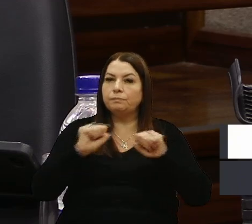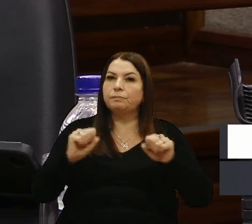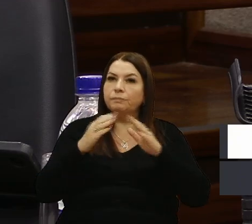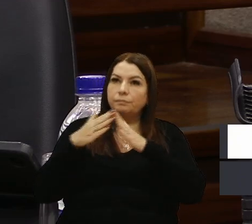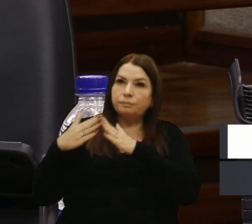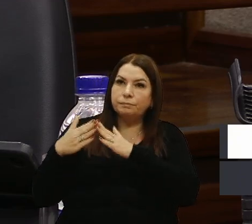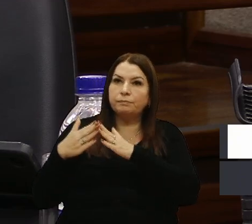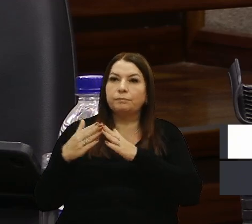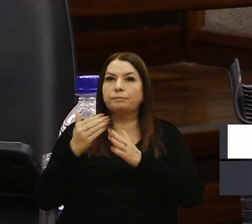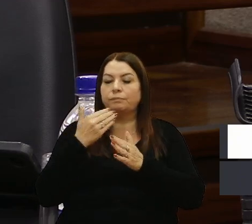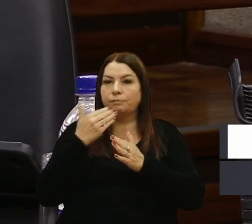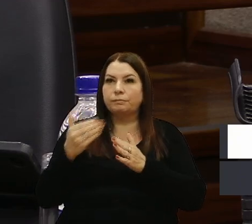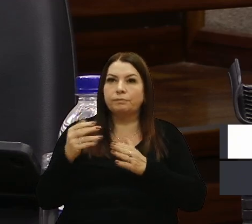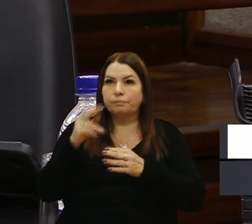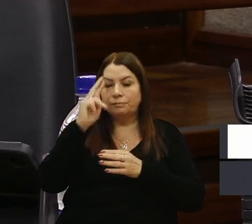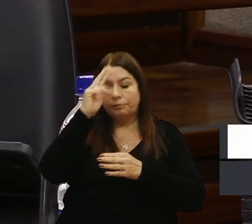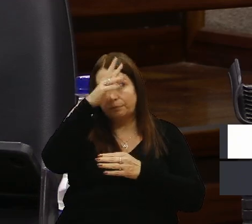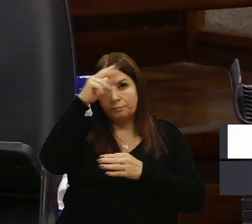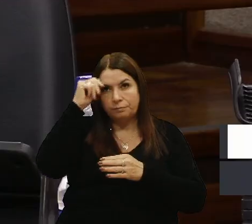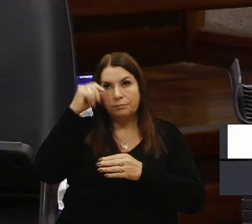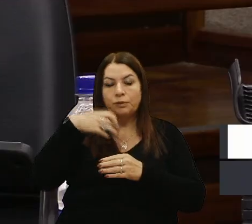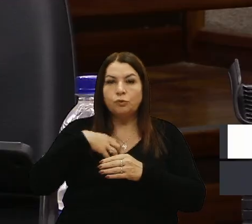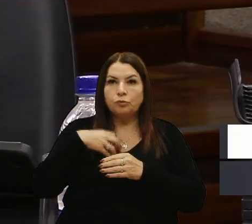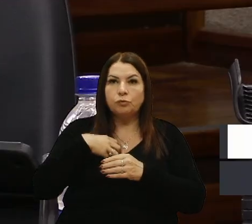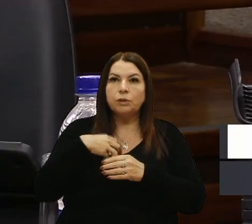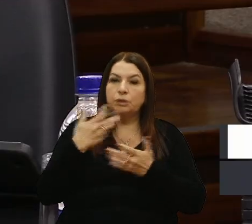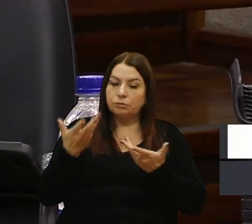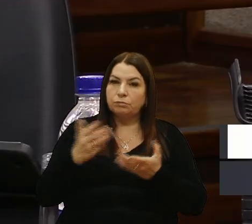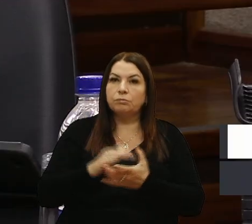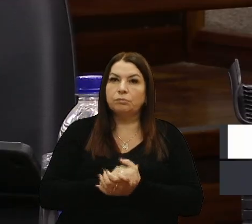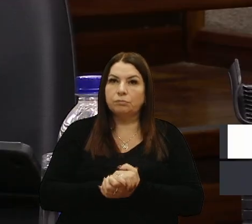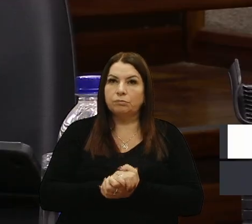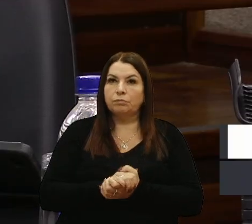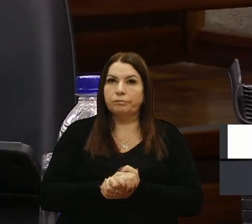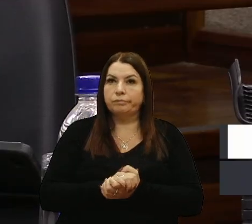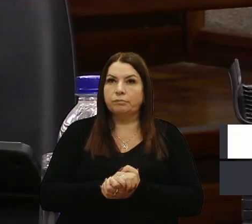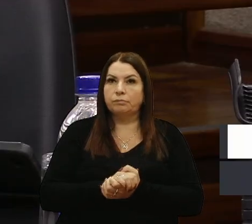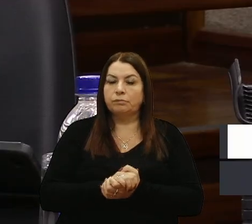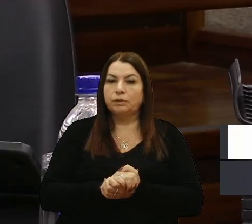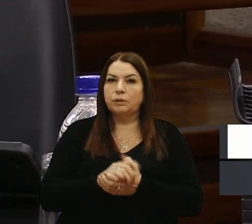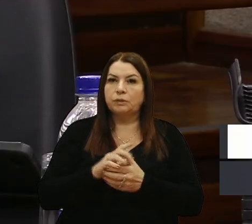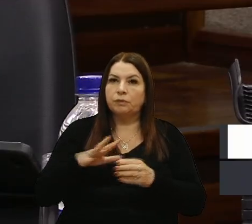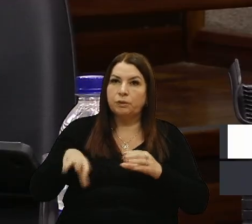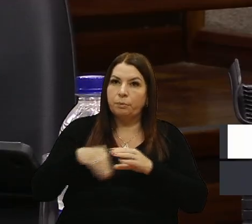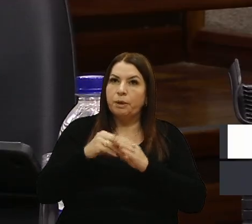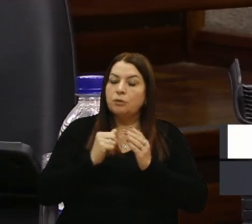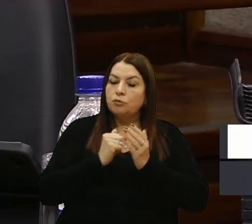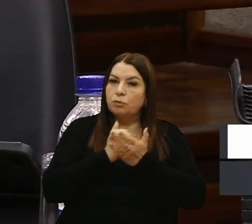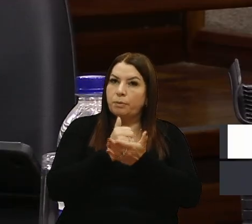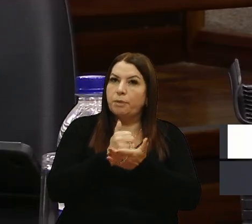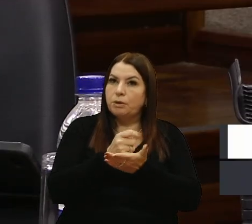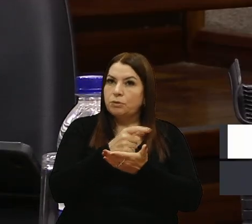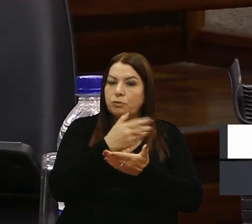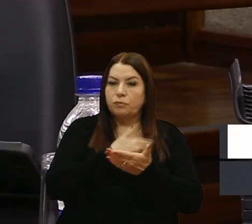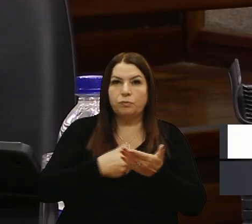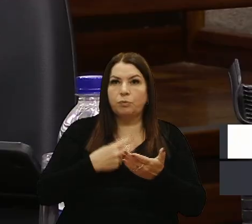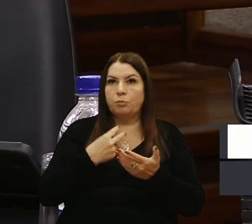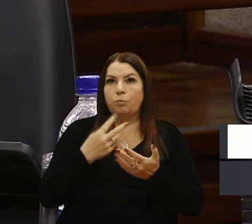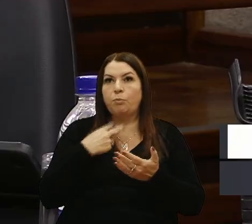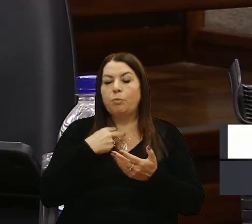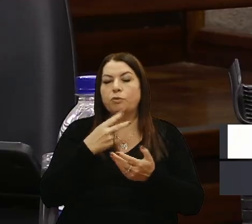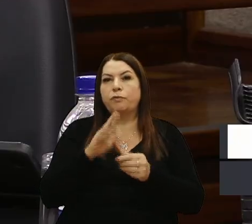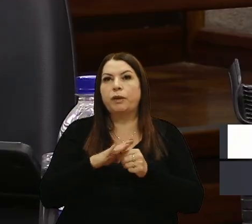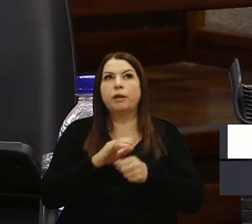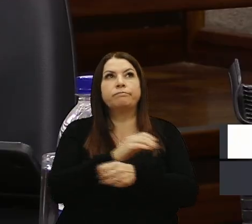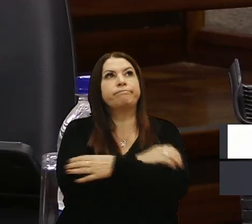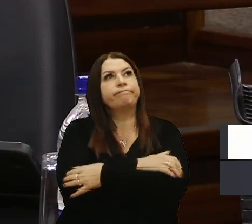Secretaria de Habitação, a gente pede ao prefeito que a gente dê um jeito nessa situação. Eu faço parte da base do governo, mas não posso ficar aqui